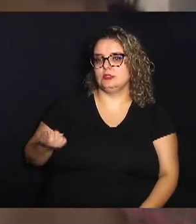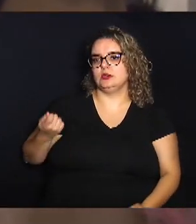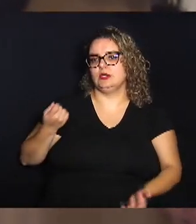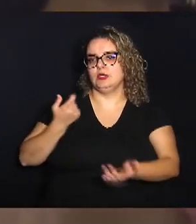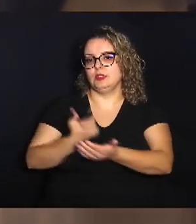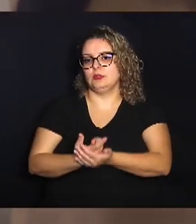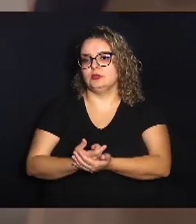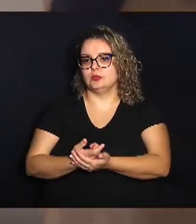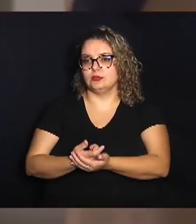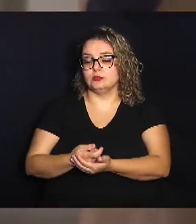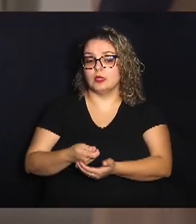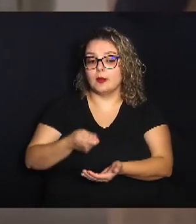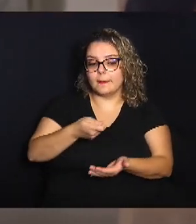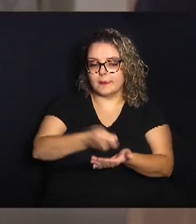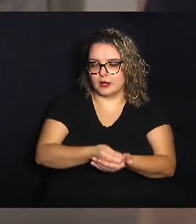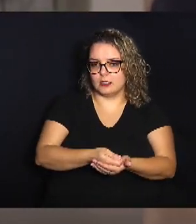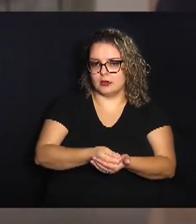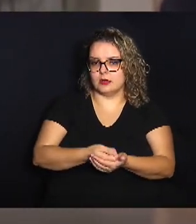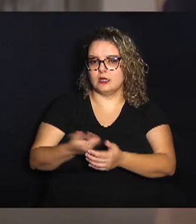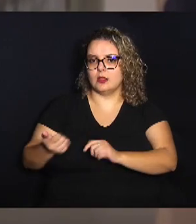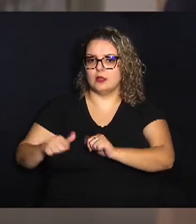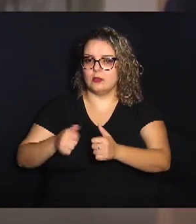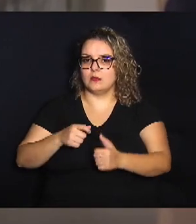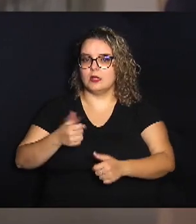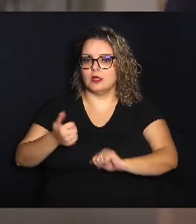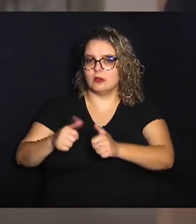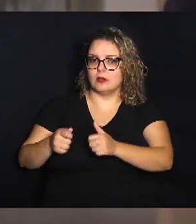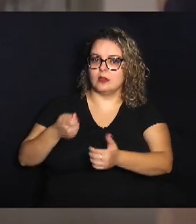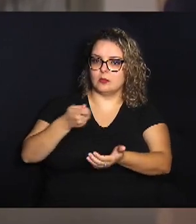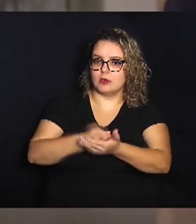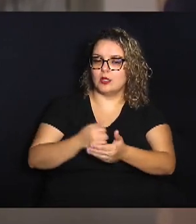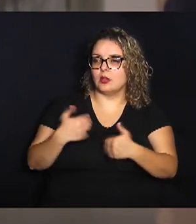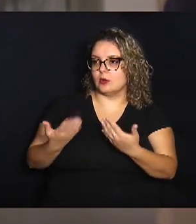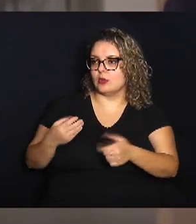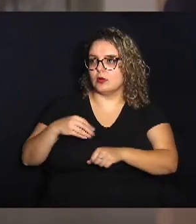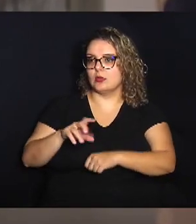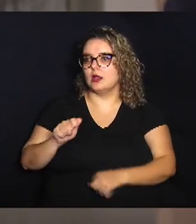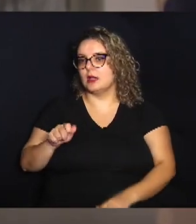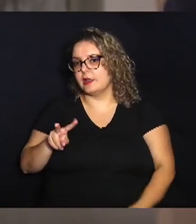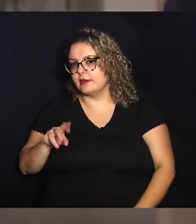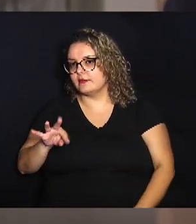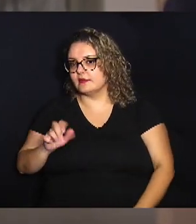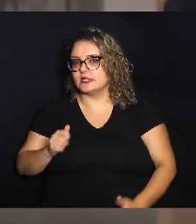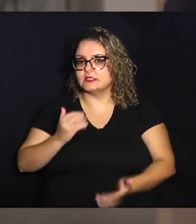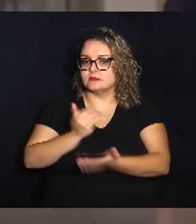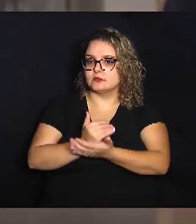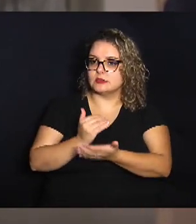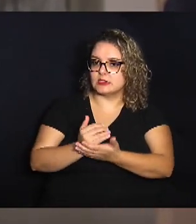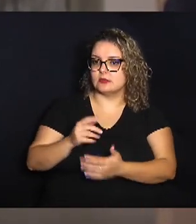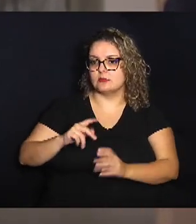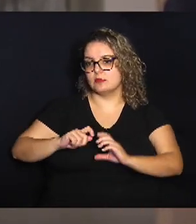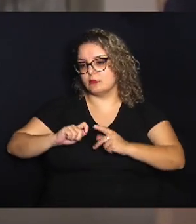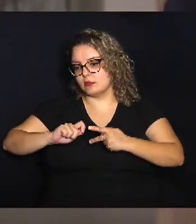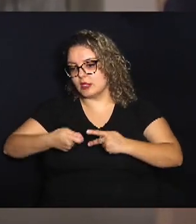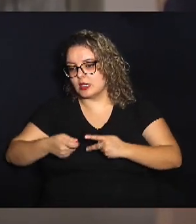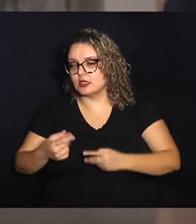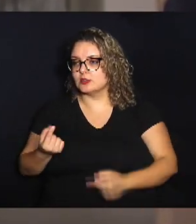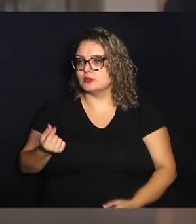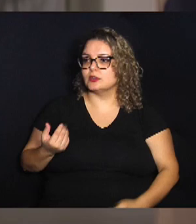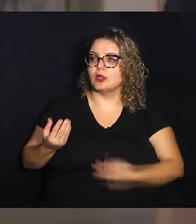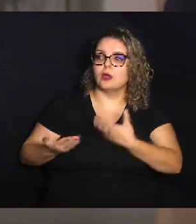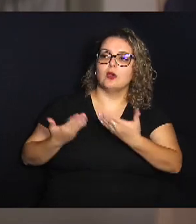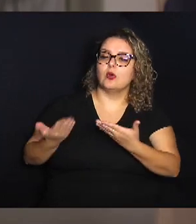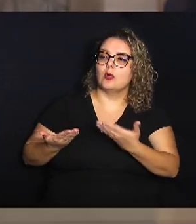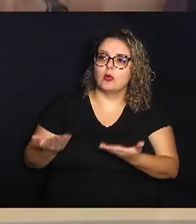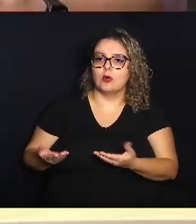do pagamento, avaliar as condições de pagamento, qual que é o mais indicado? À vista, Parcelado, Pix ou no dinheiro? Qual que é o mais